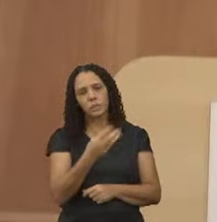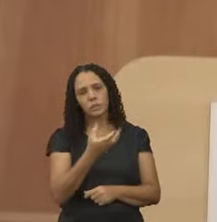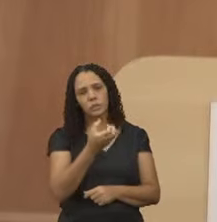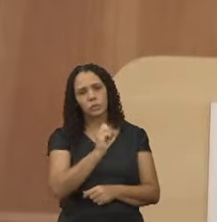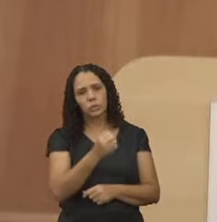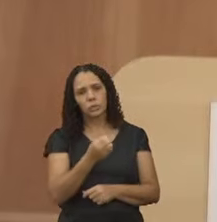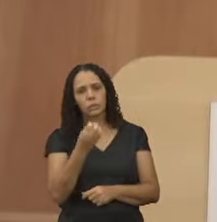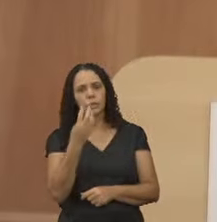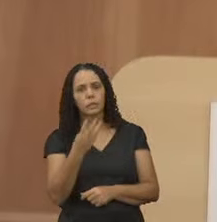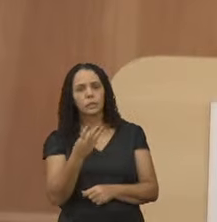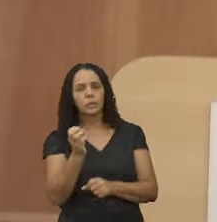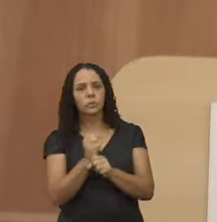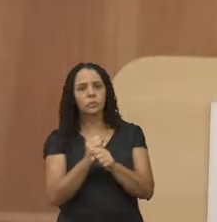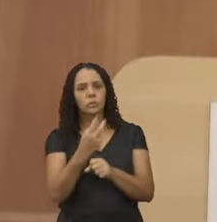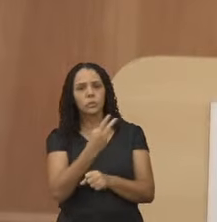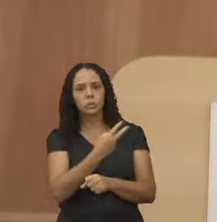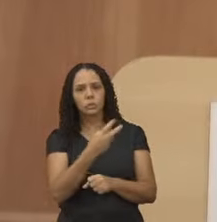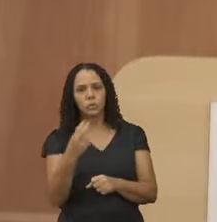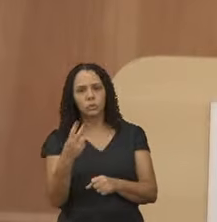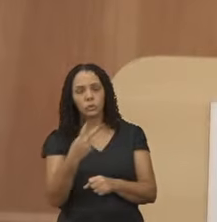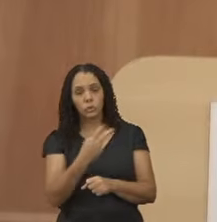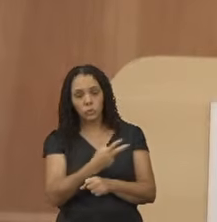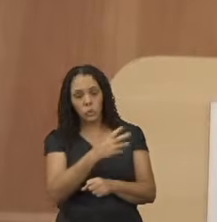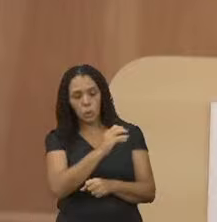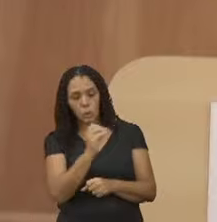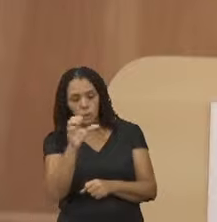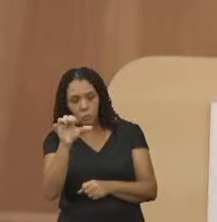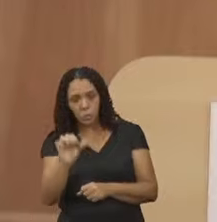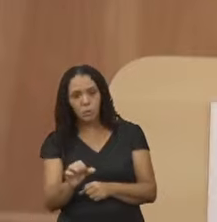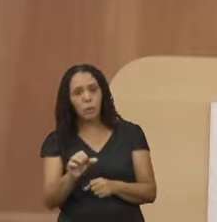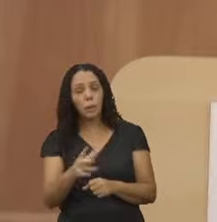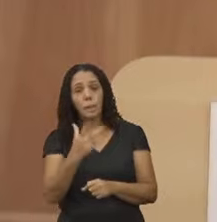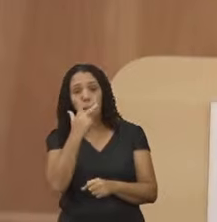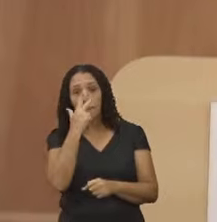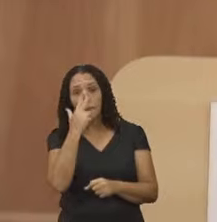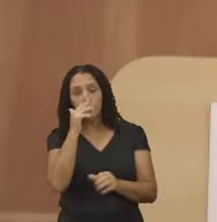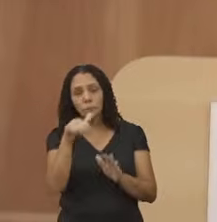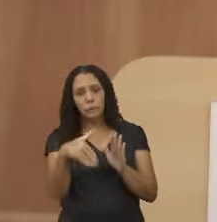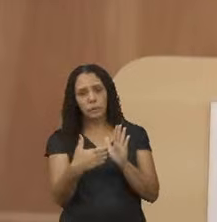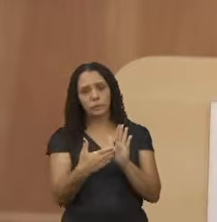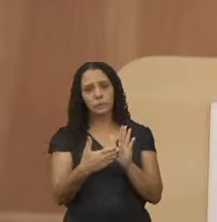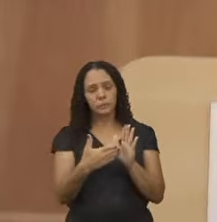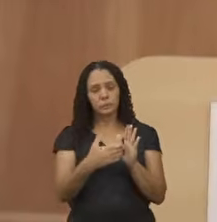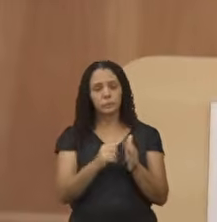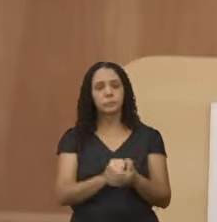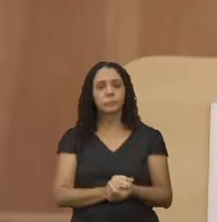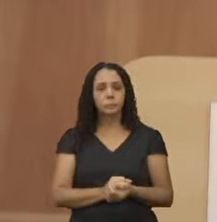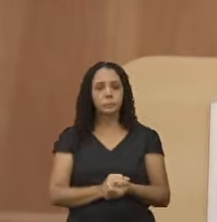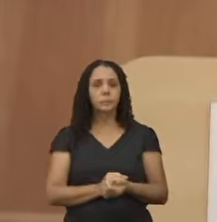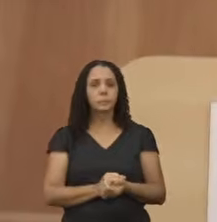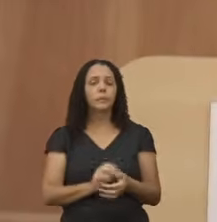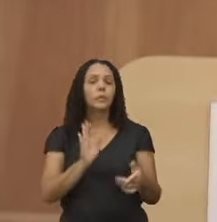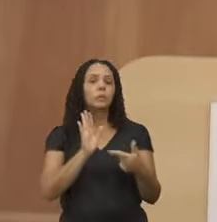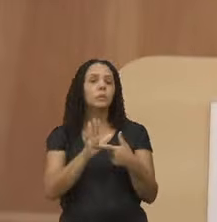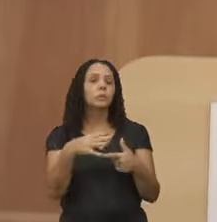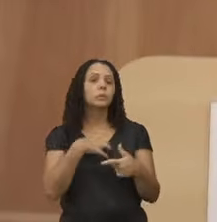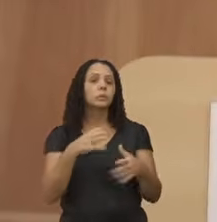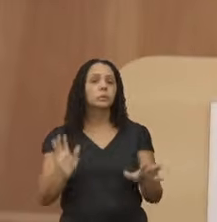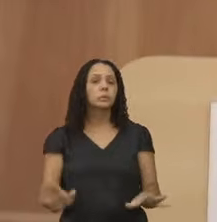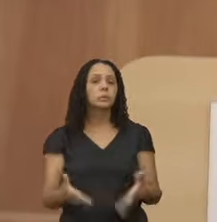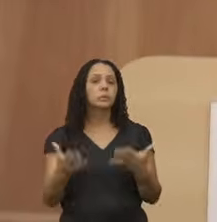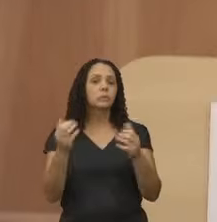5.383 de 2009, que é uma lei muito parecida com essa, que trazia à época, em 2009, formas de incentivar